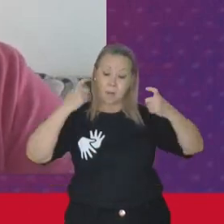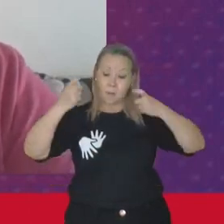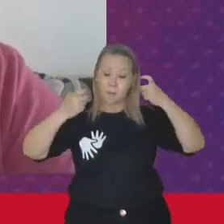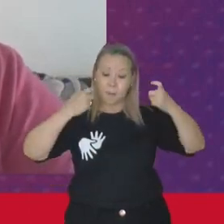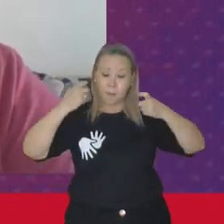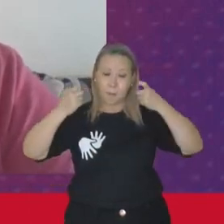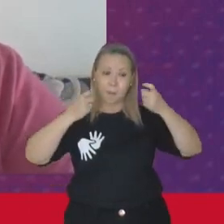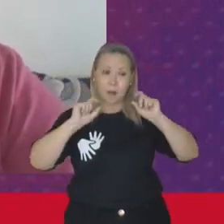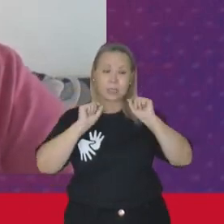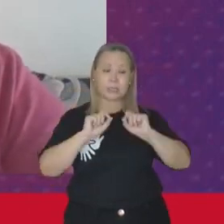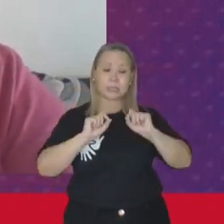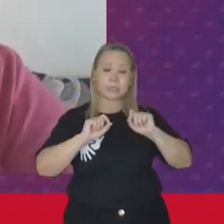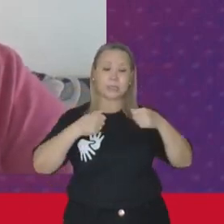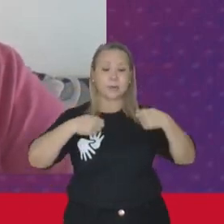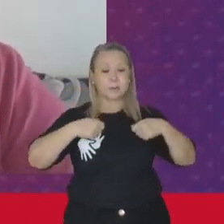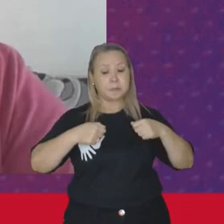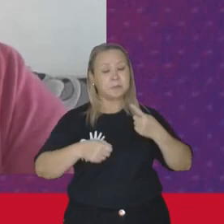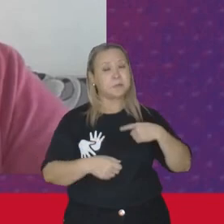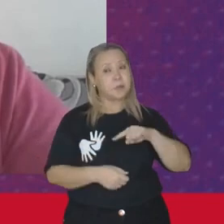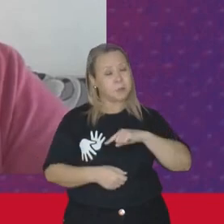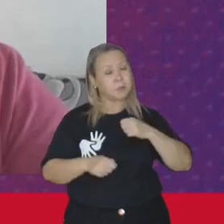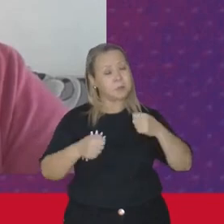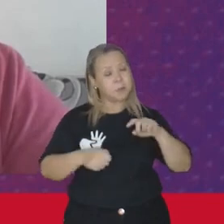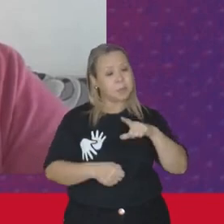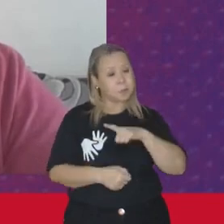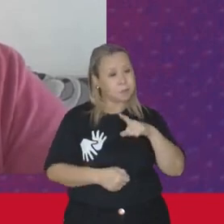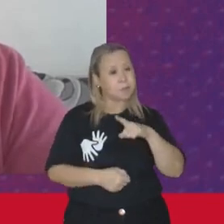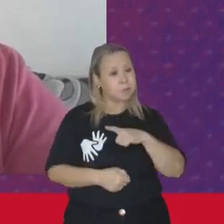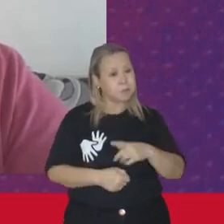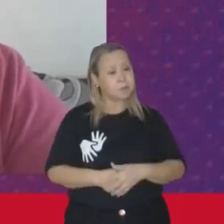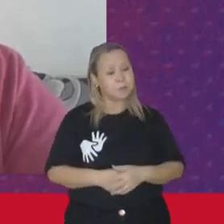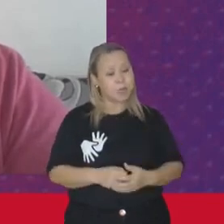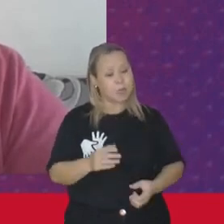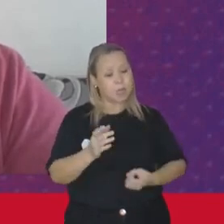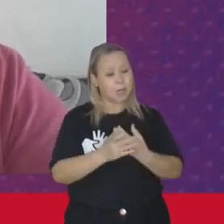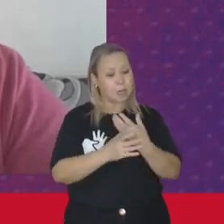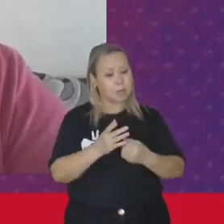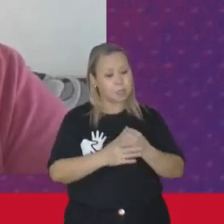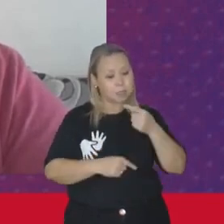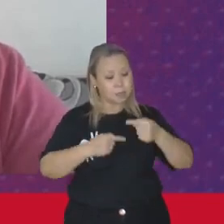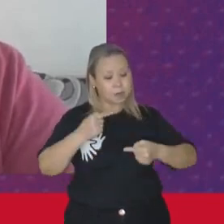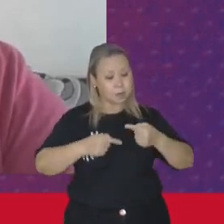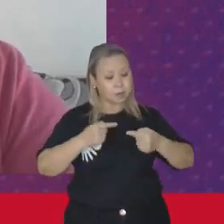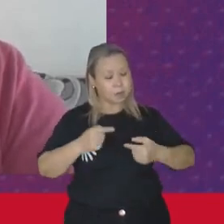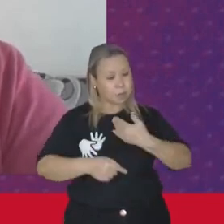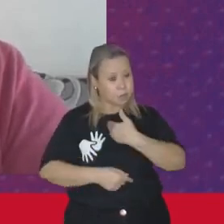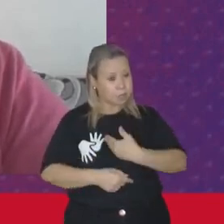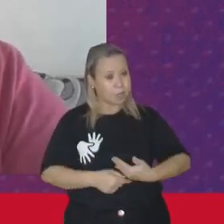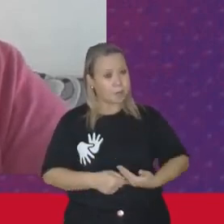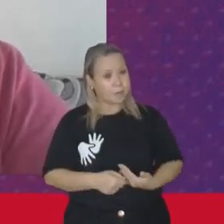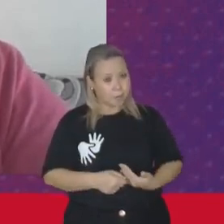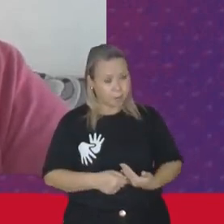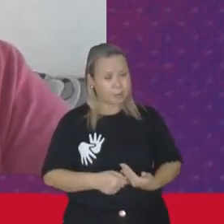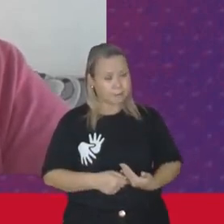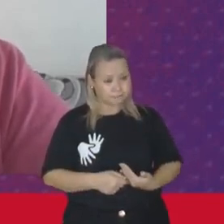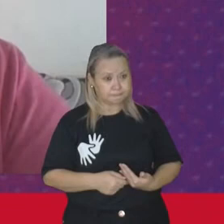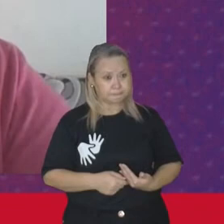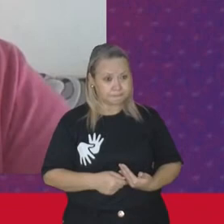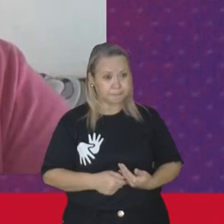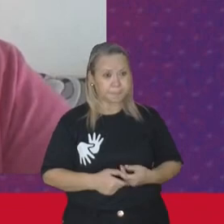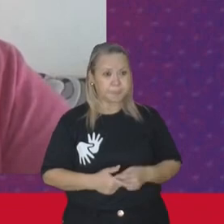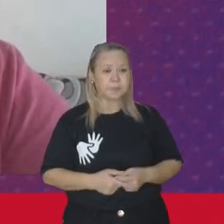preocupação que a gente deve ter na elaboração das políticas públicas,